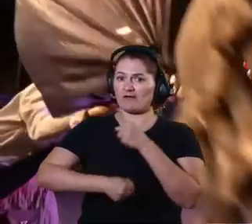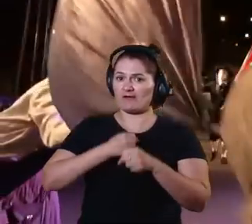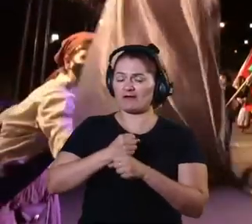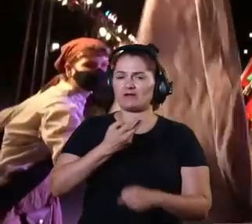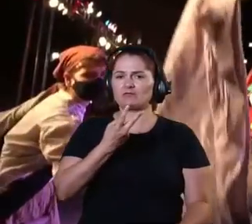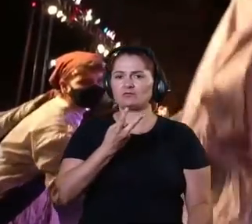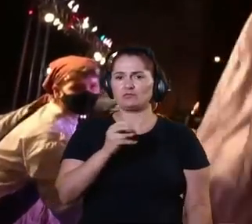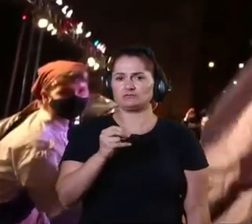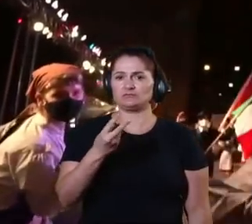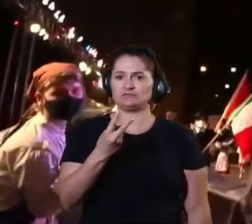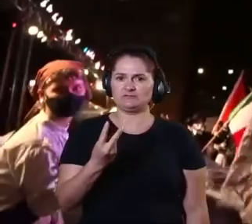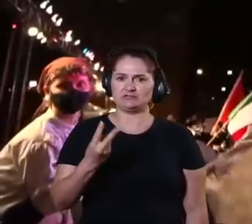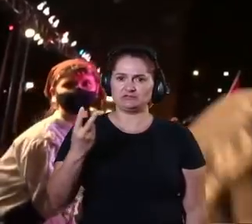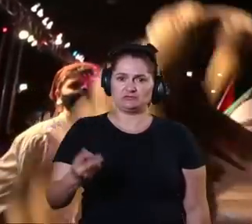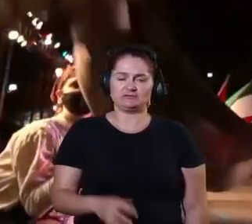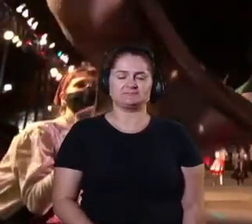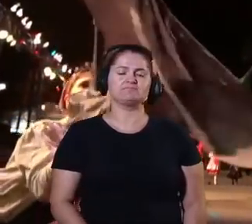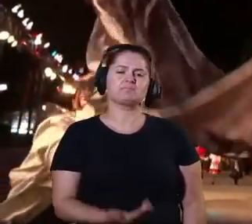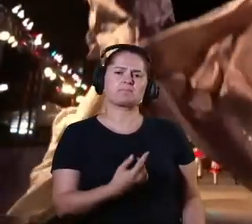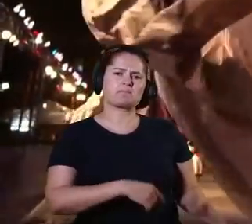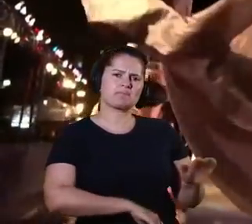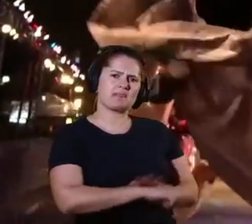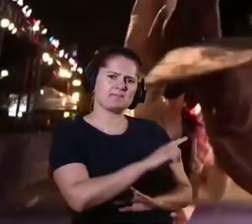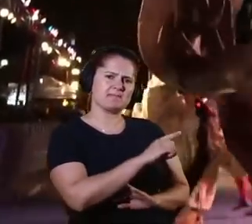sentimento de